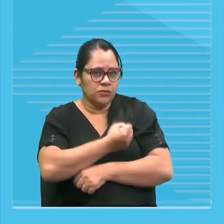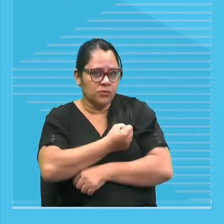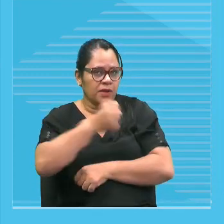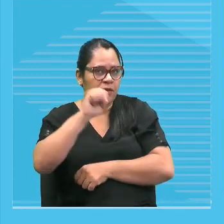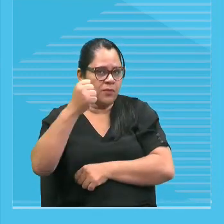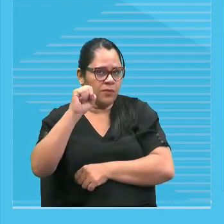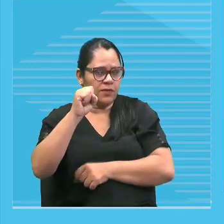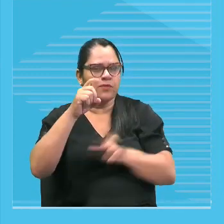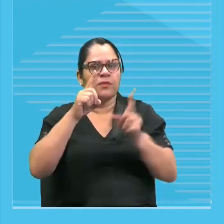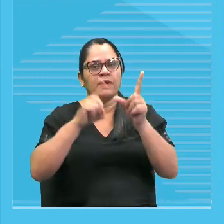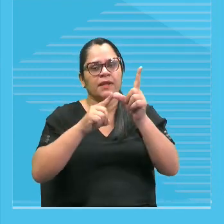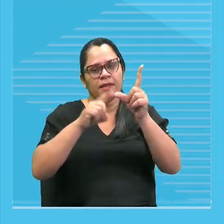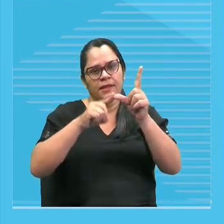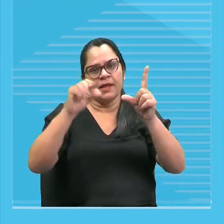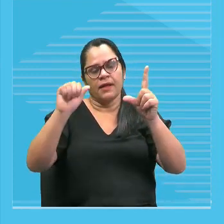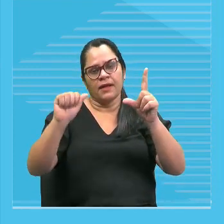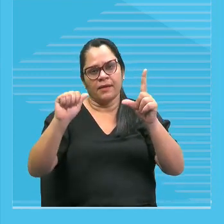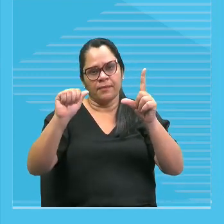a